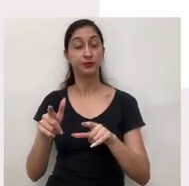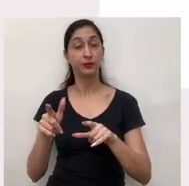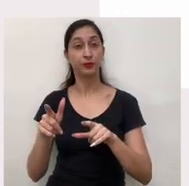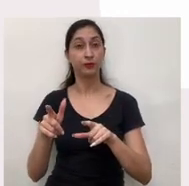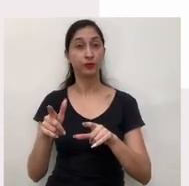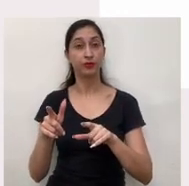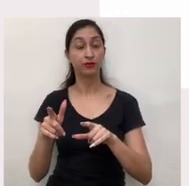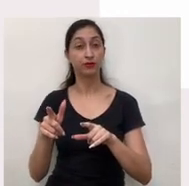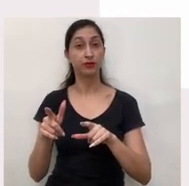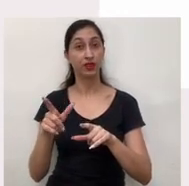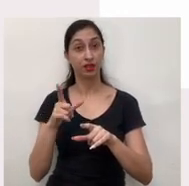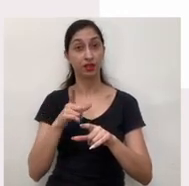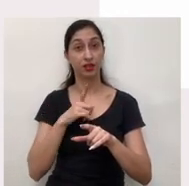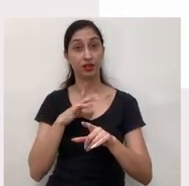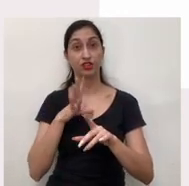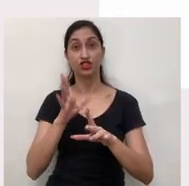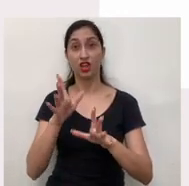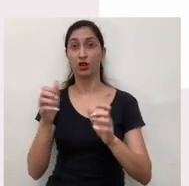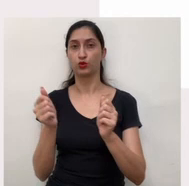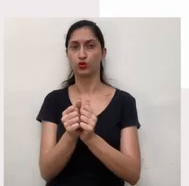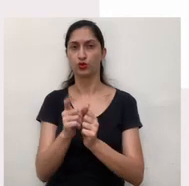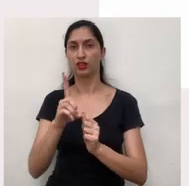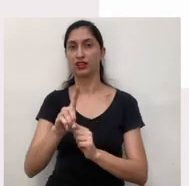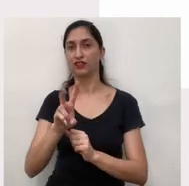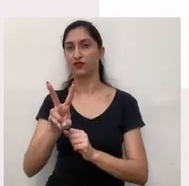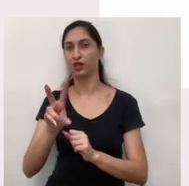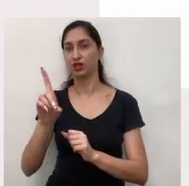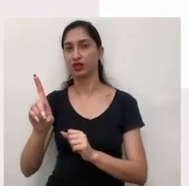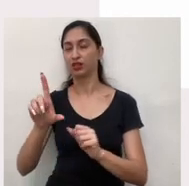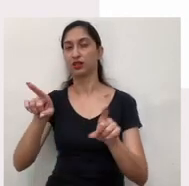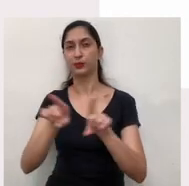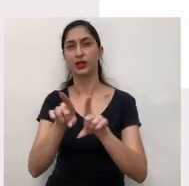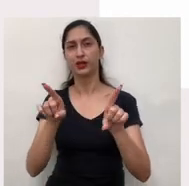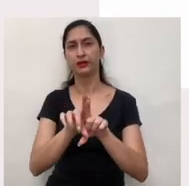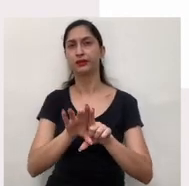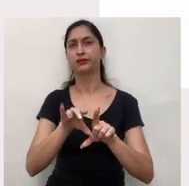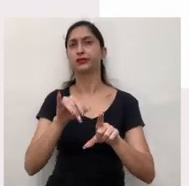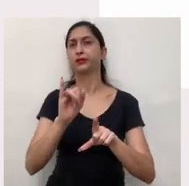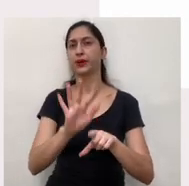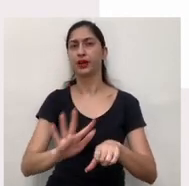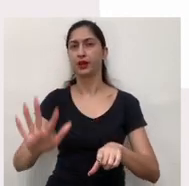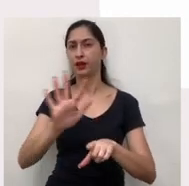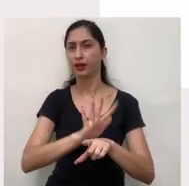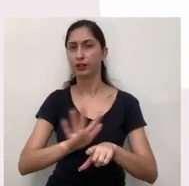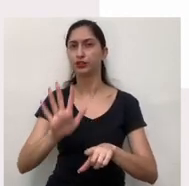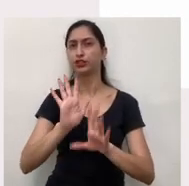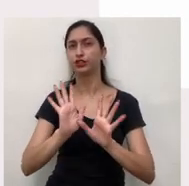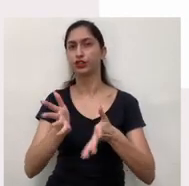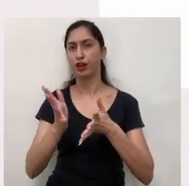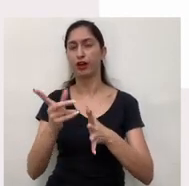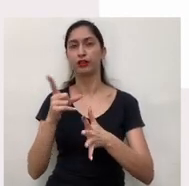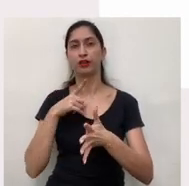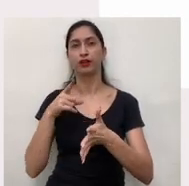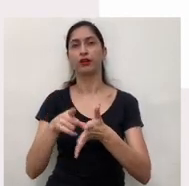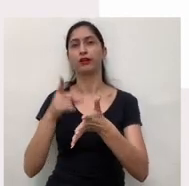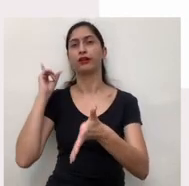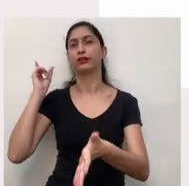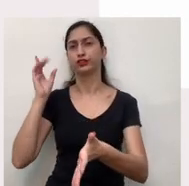com DVDs, com imagens para serem, enfim, reutilizadas, né?